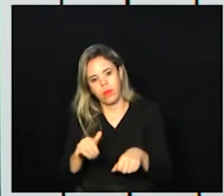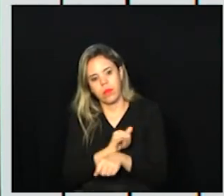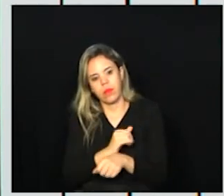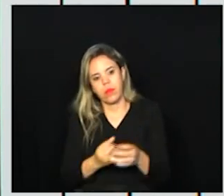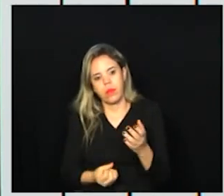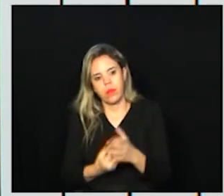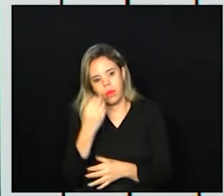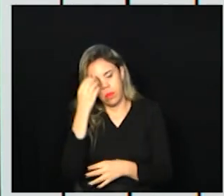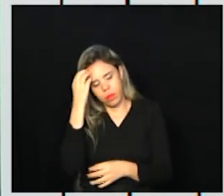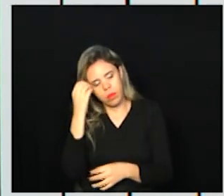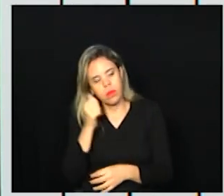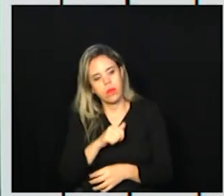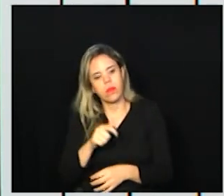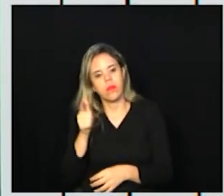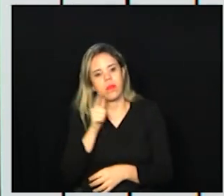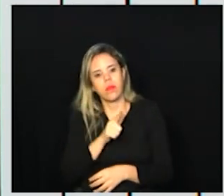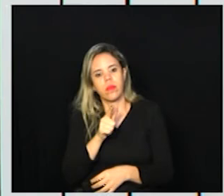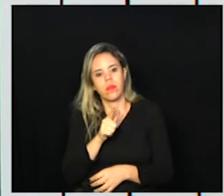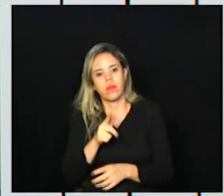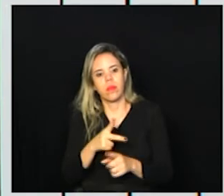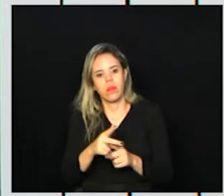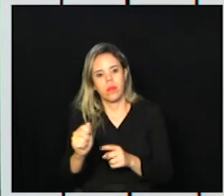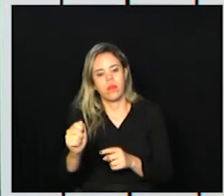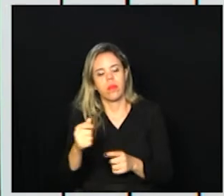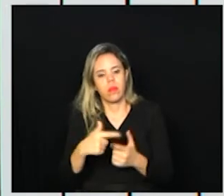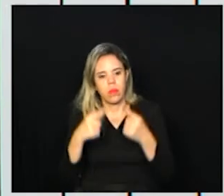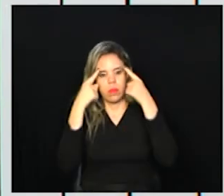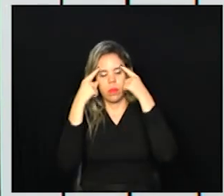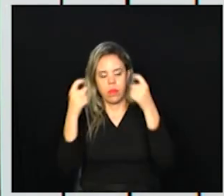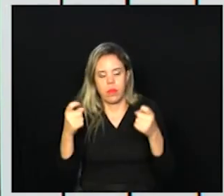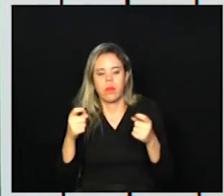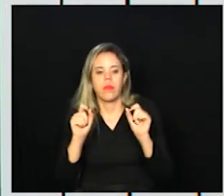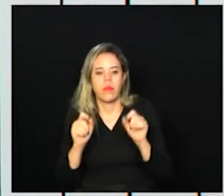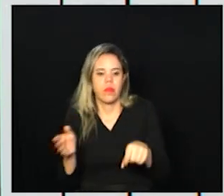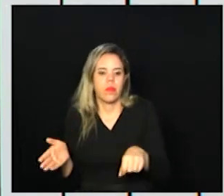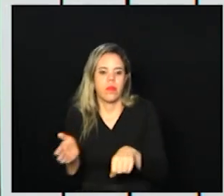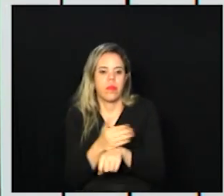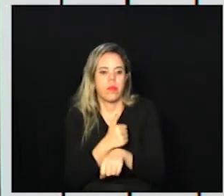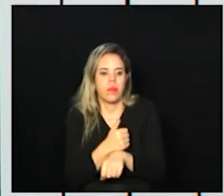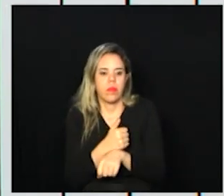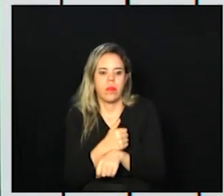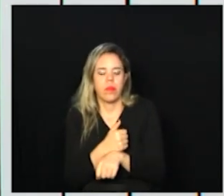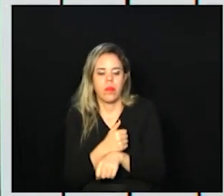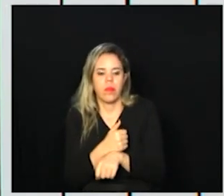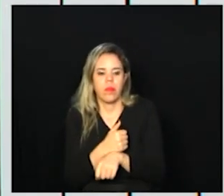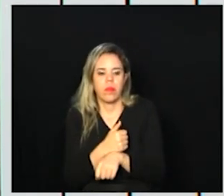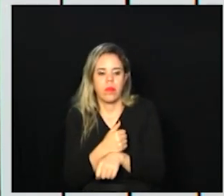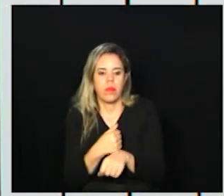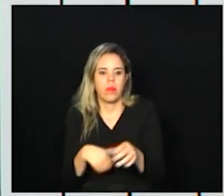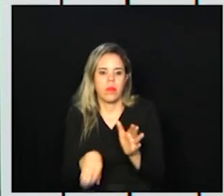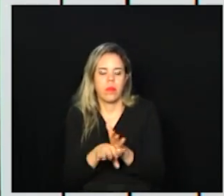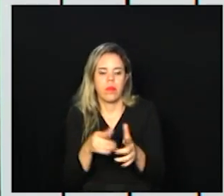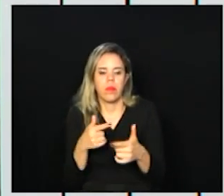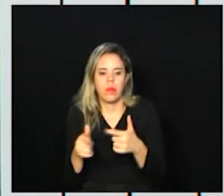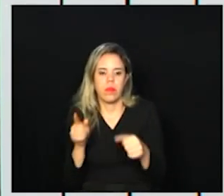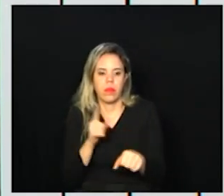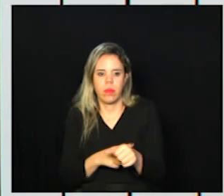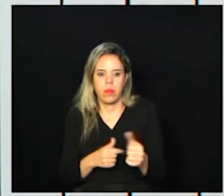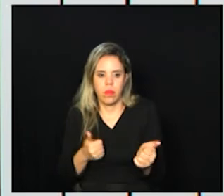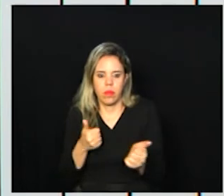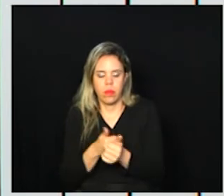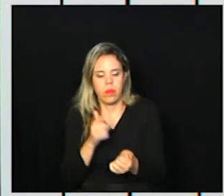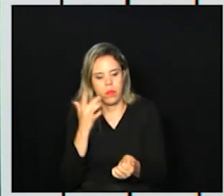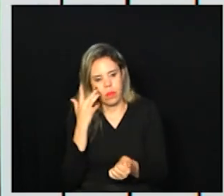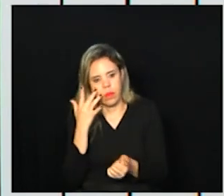criados para que as mulheres consigam sair desse ciclo de violência antes desse ponto chegar. A médio prazo, eu acho que a